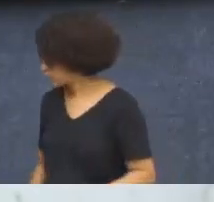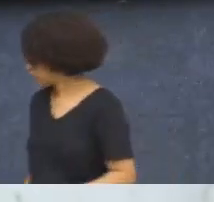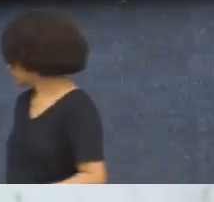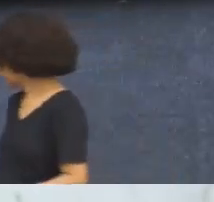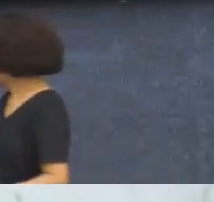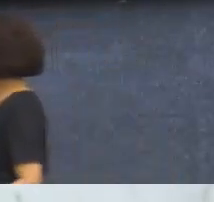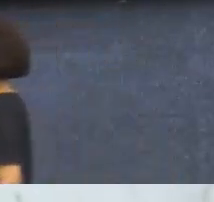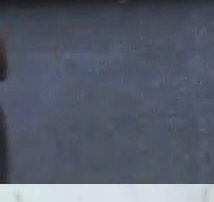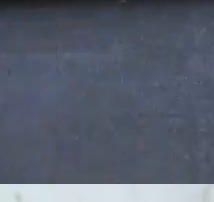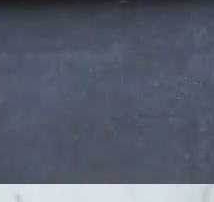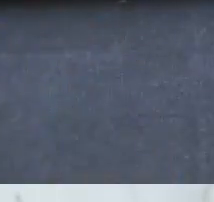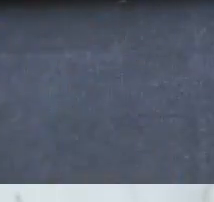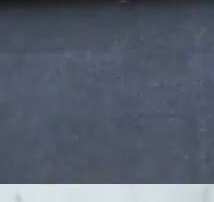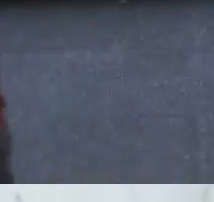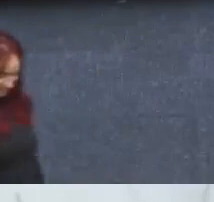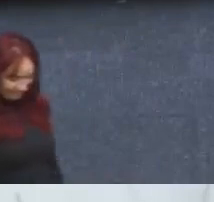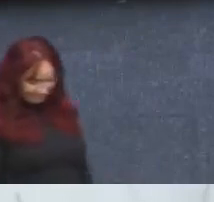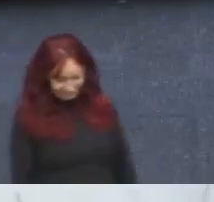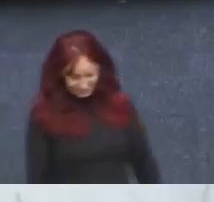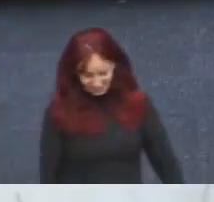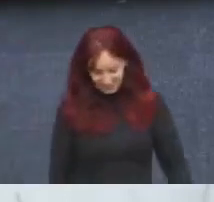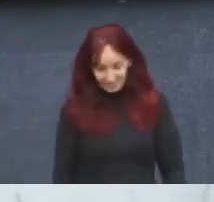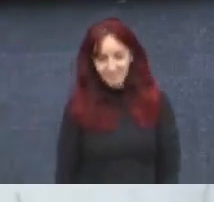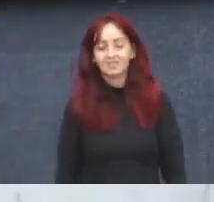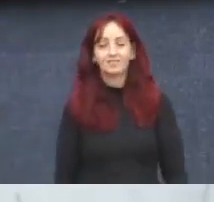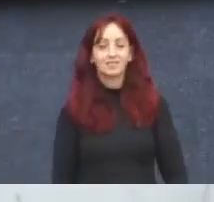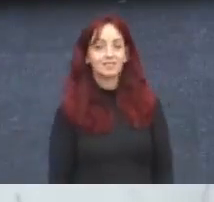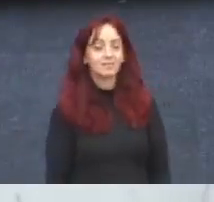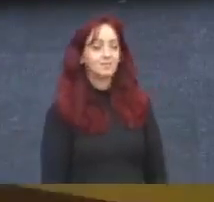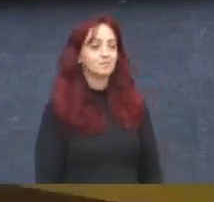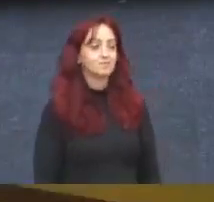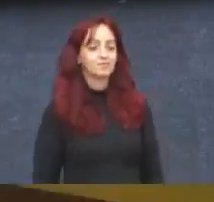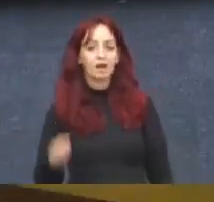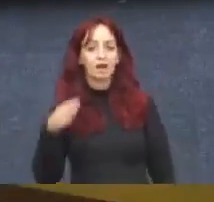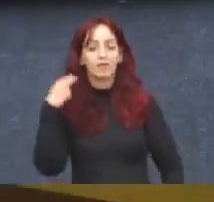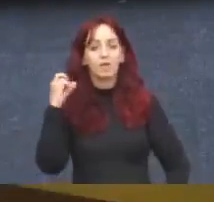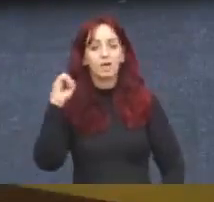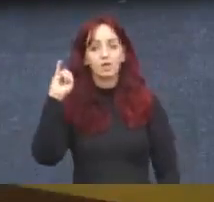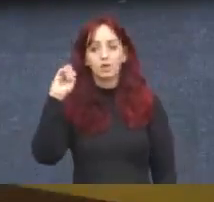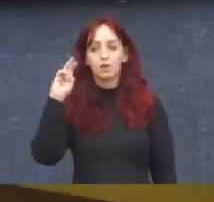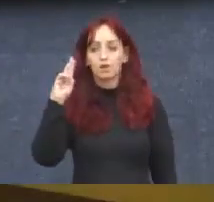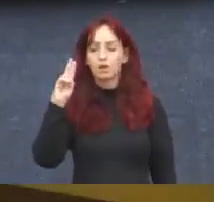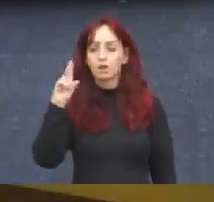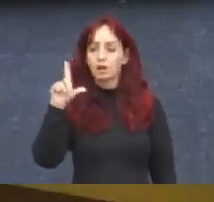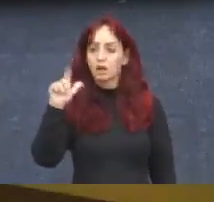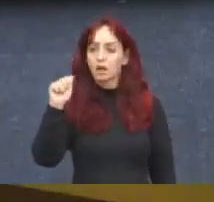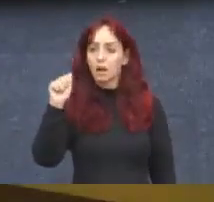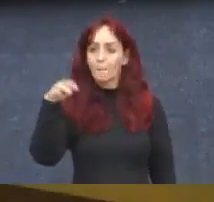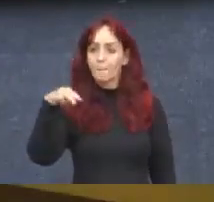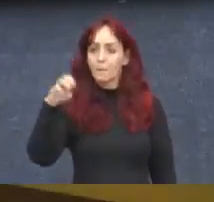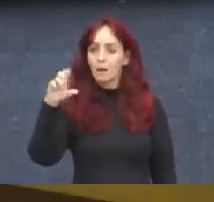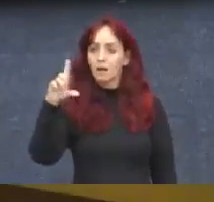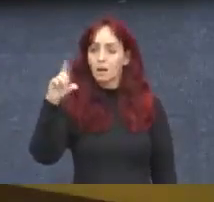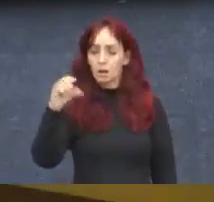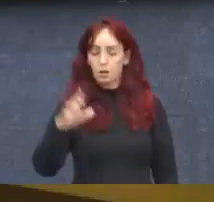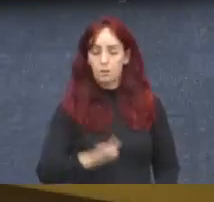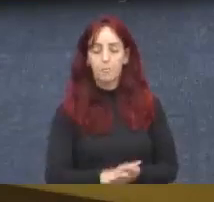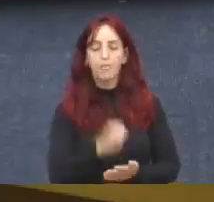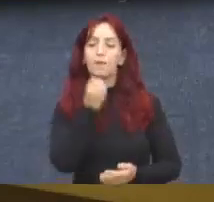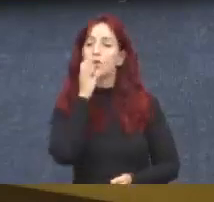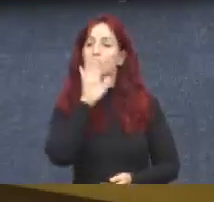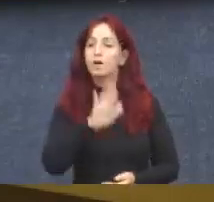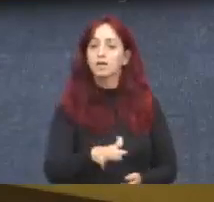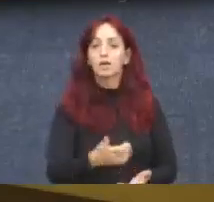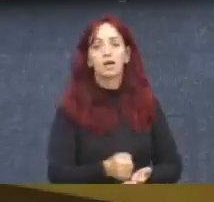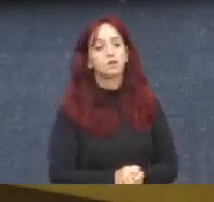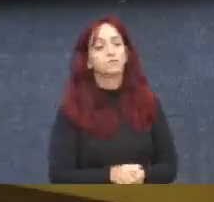Irlan Melo, líder do Patriota. Senhor presidente, boa tarde aos colegas vereadores, vereadoras. Eu